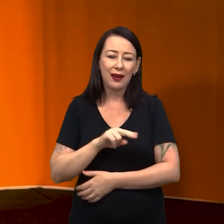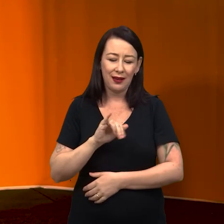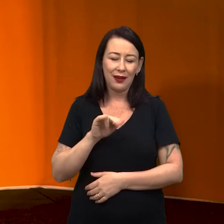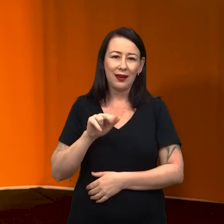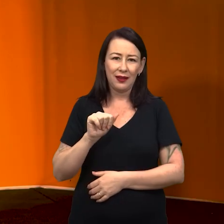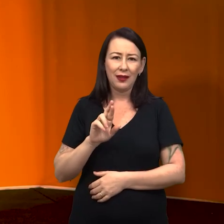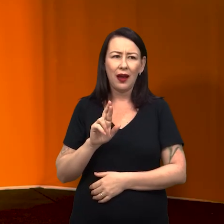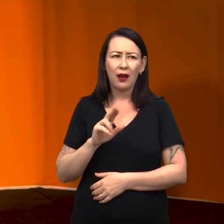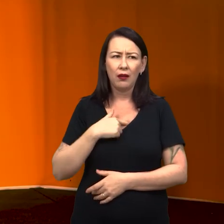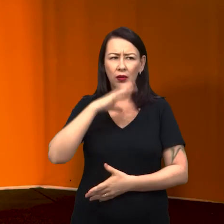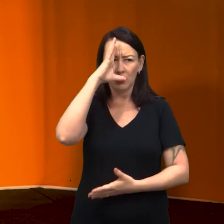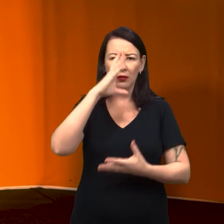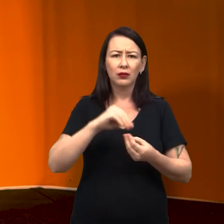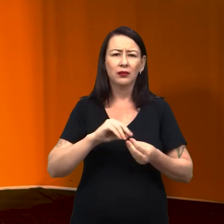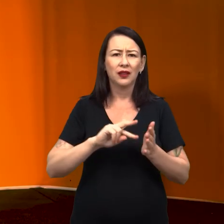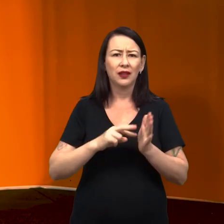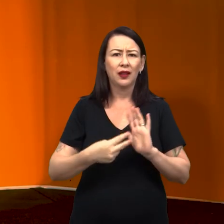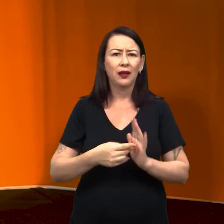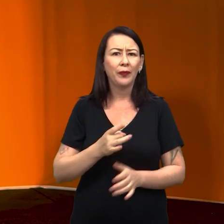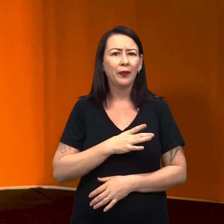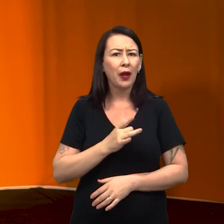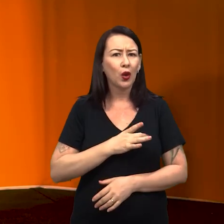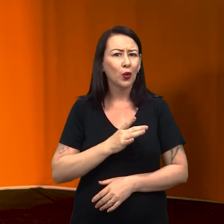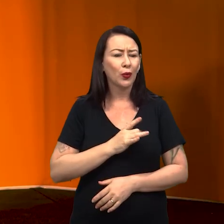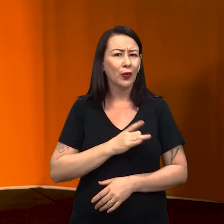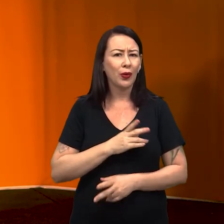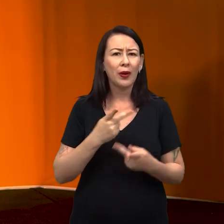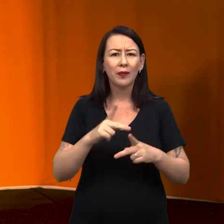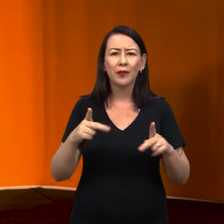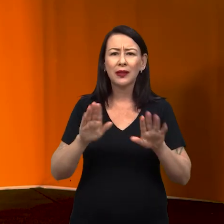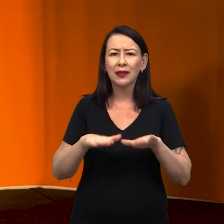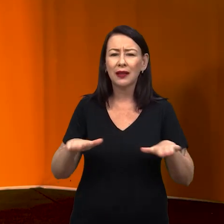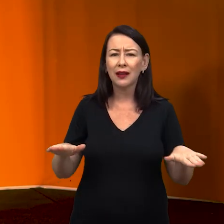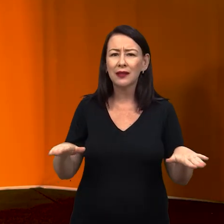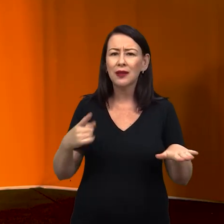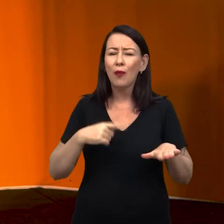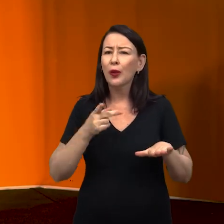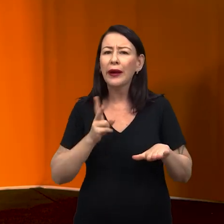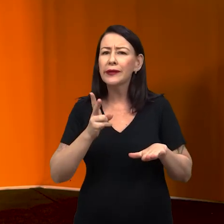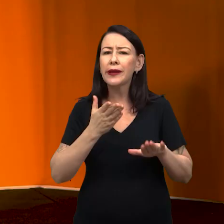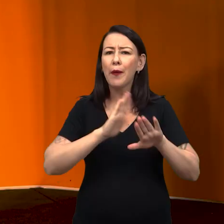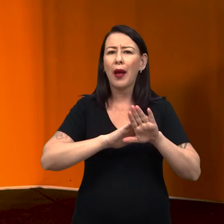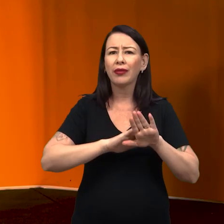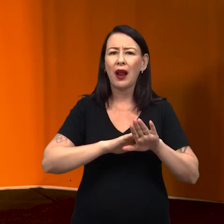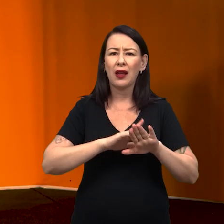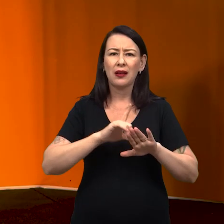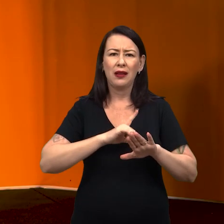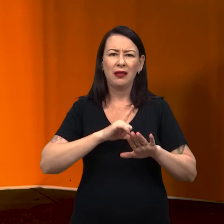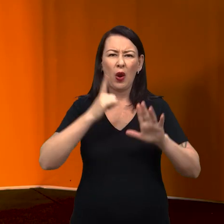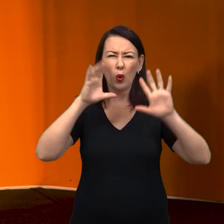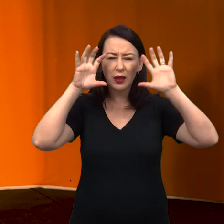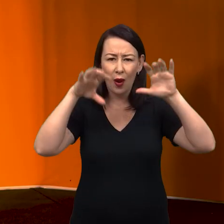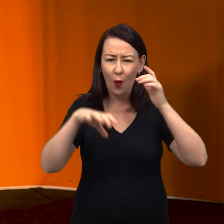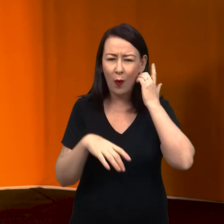medo, pavor para as crianças, porque todas elas tinham um fundo assim de suspense, de terror. E aí eu comecei